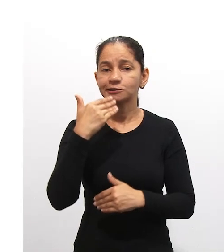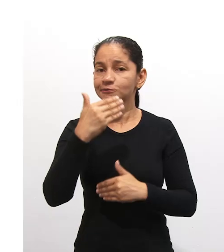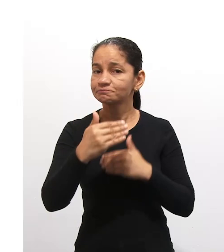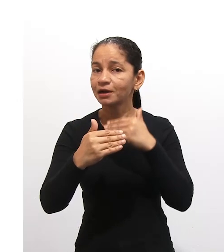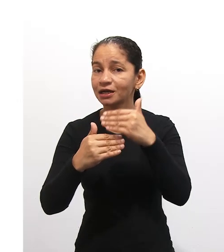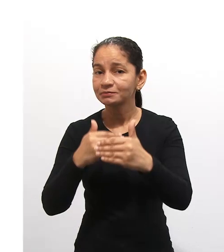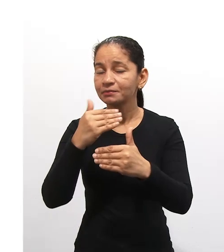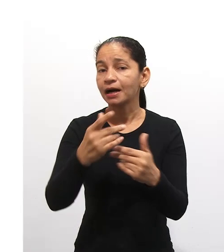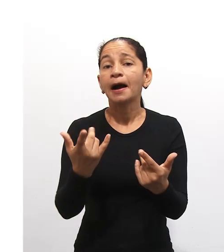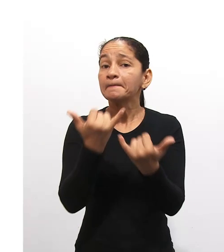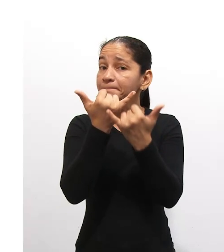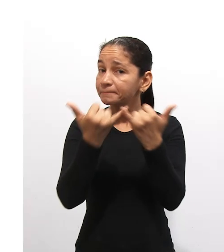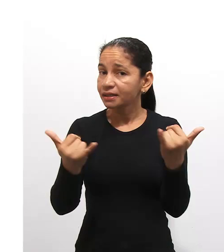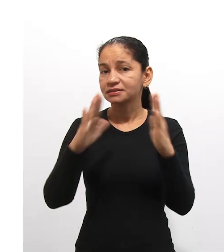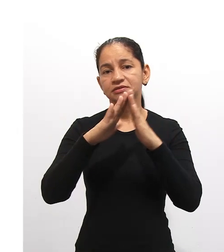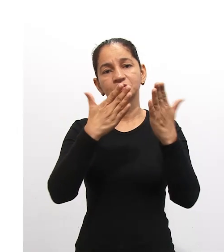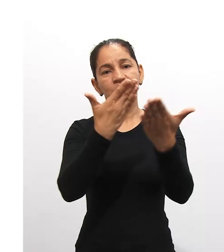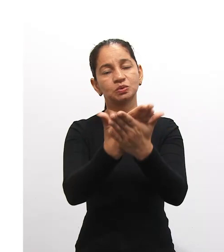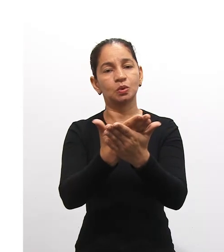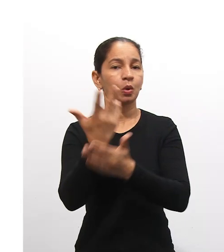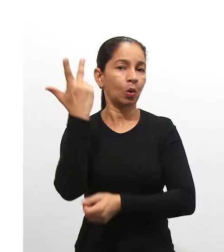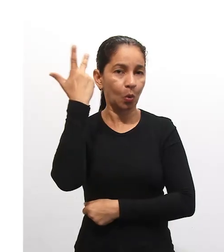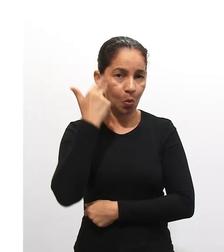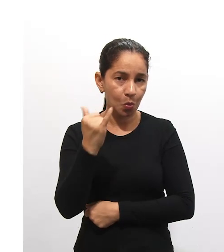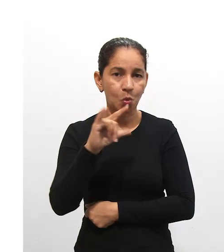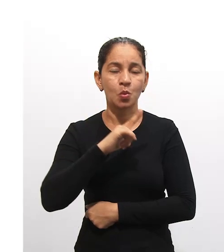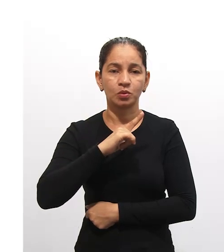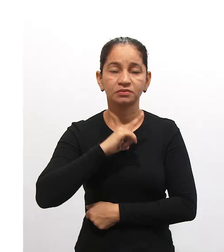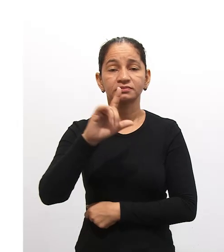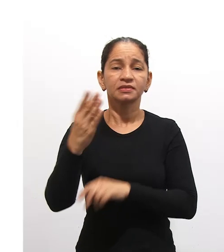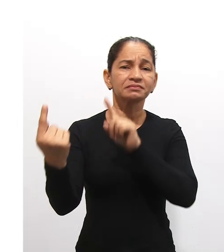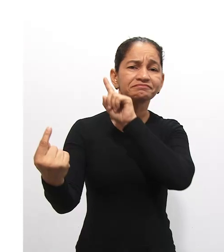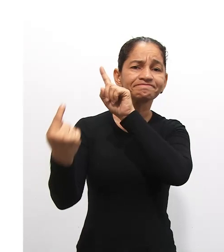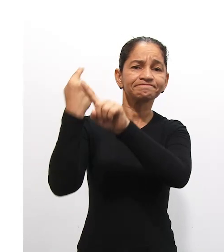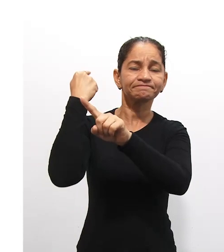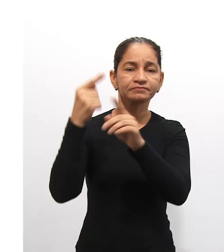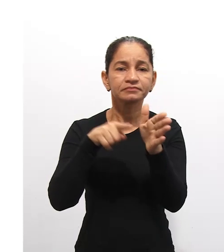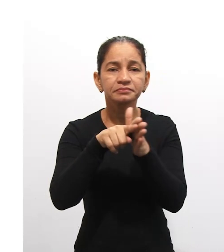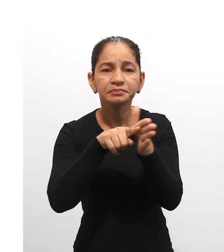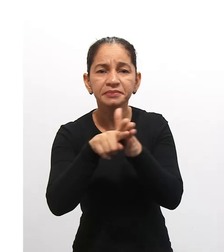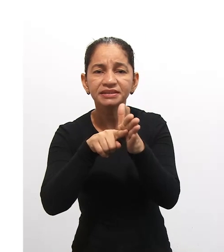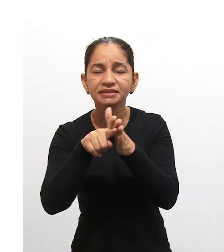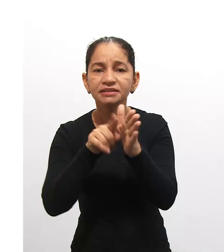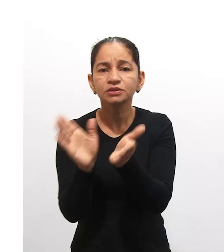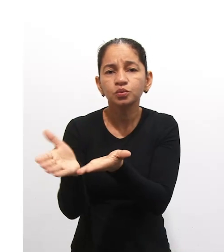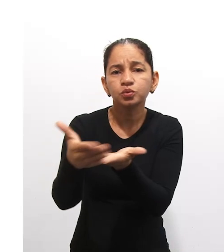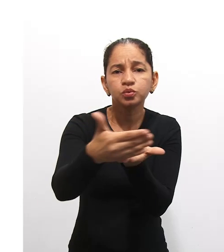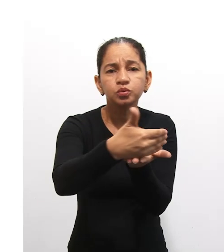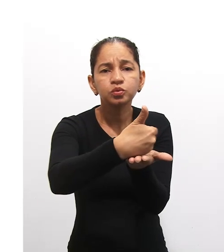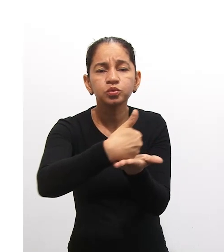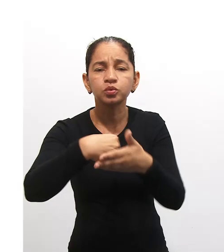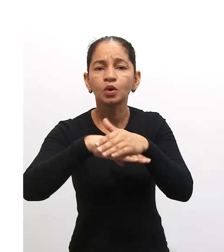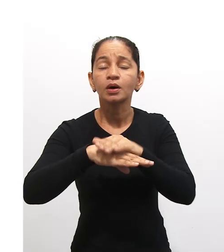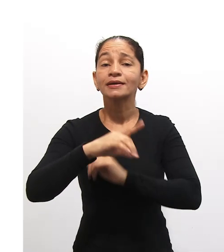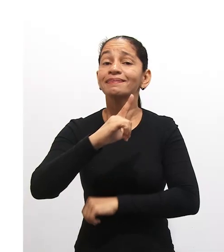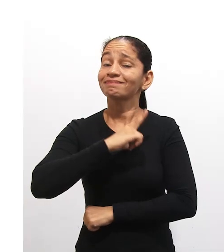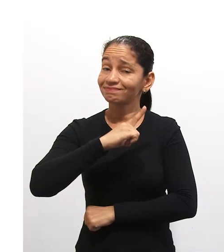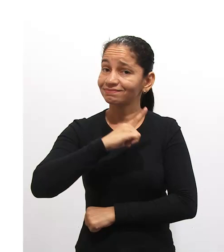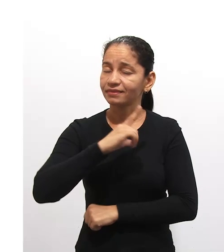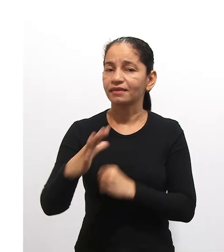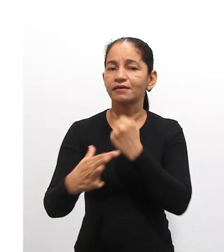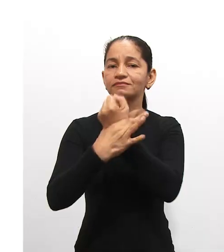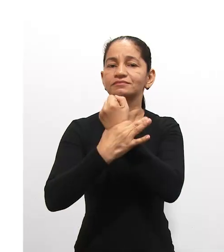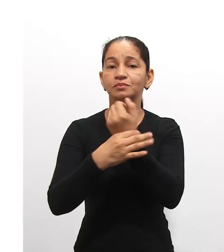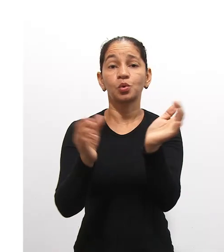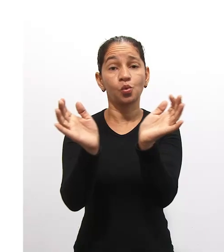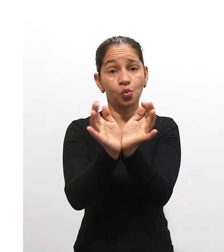qualquer instituição educacional. Tá? Segundo o SENS, em 2009, é um conjunto de pressuposto básico compartilhado por